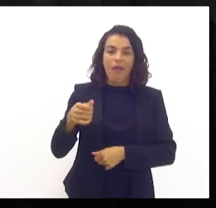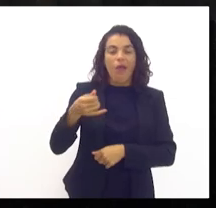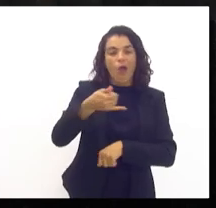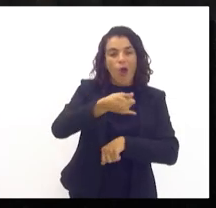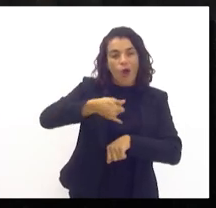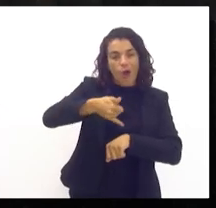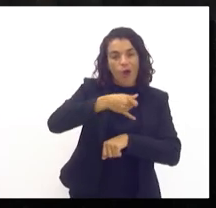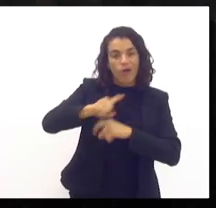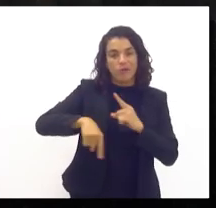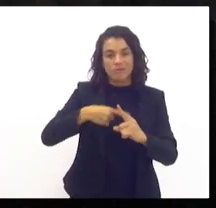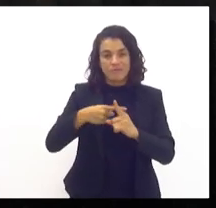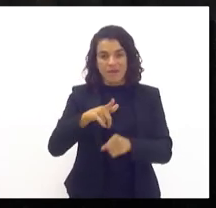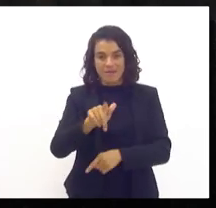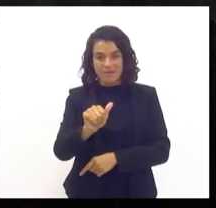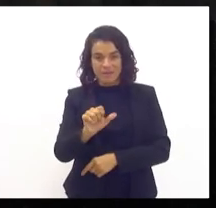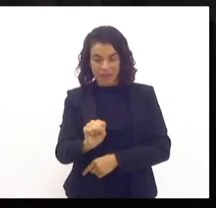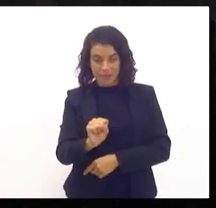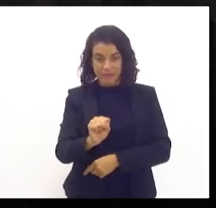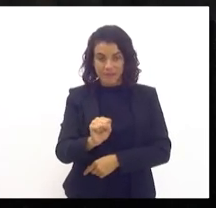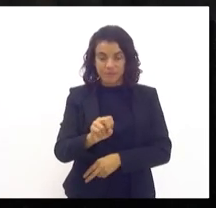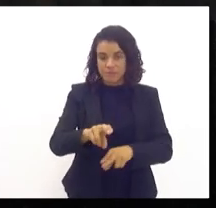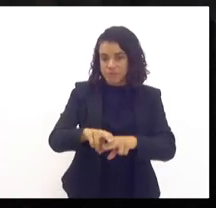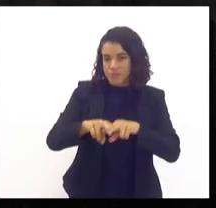gás. Por isso,